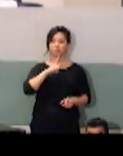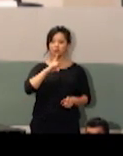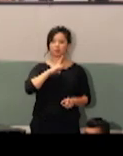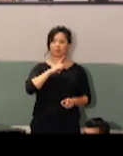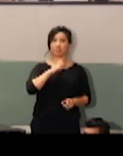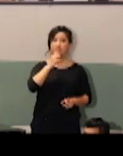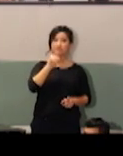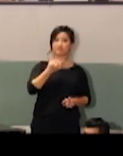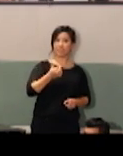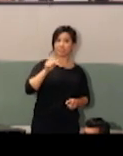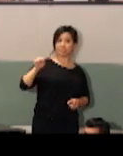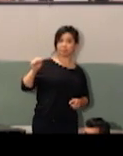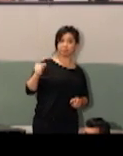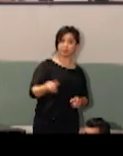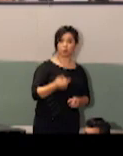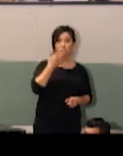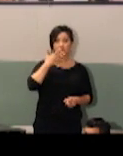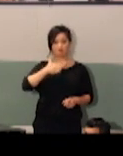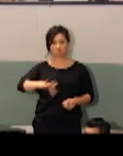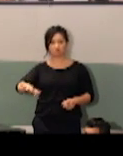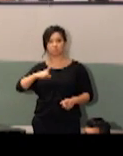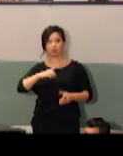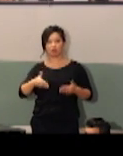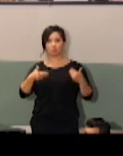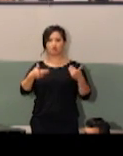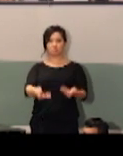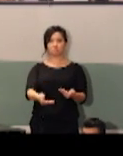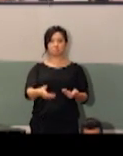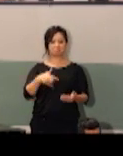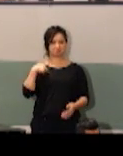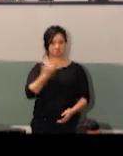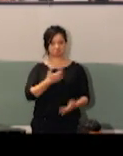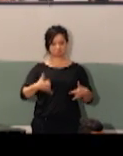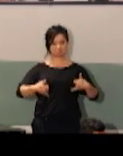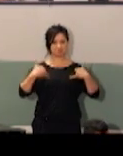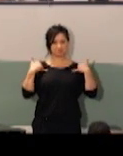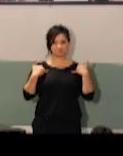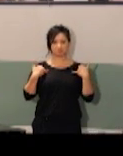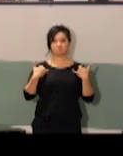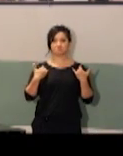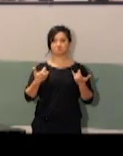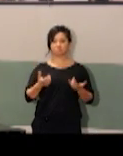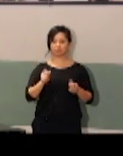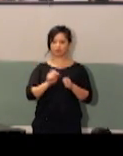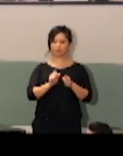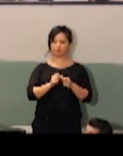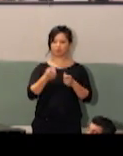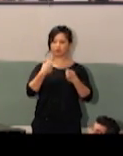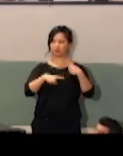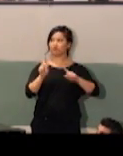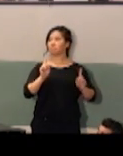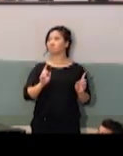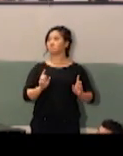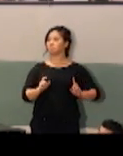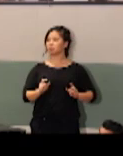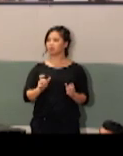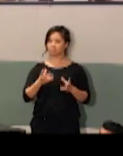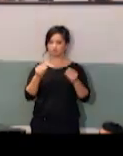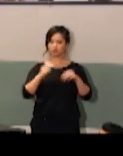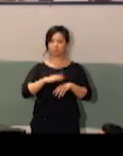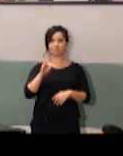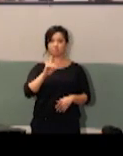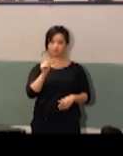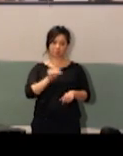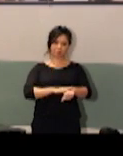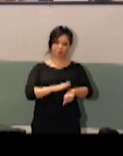de atendimento nessa cidade, que nós estamos fazendo a verdadeira revolução, além da carreta da mulher, obrigada, da carreta presidente. Da visão, e muito obrigada. Mais, que